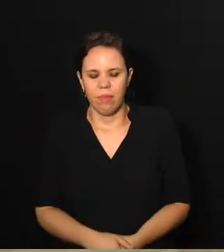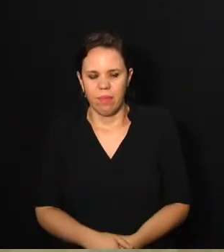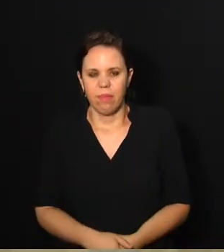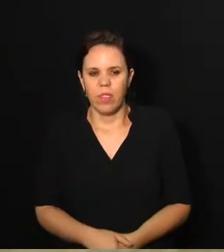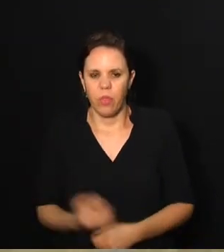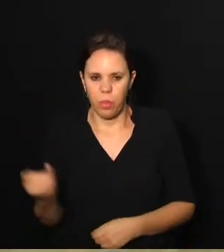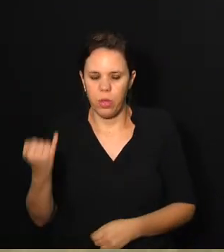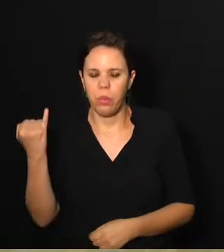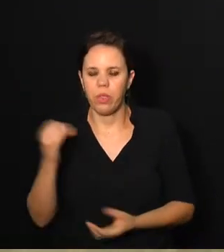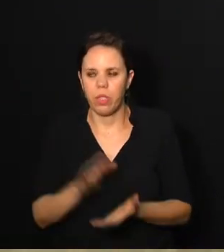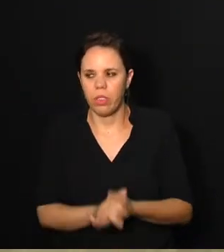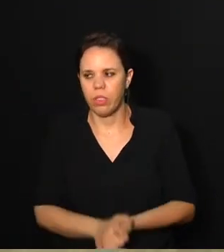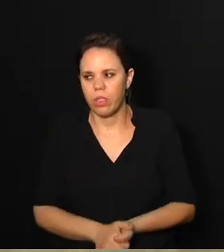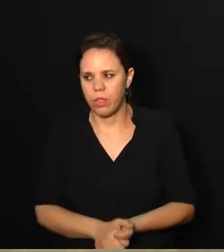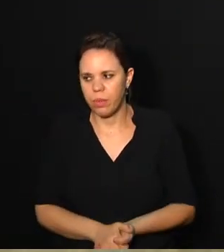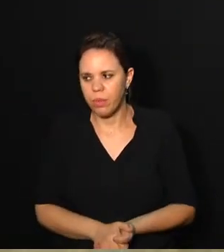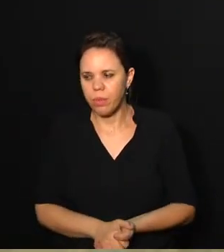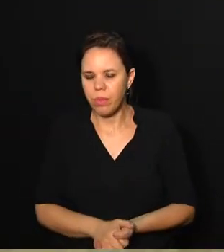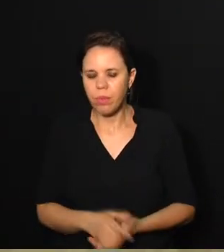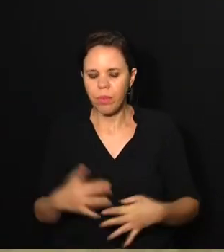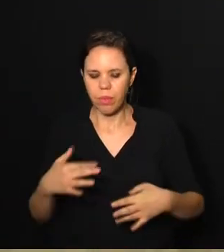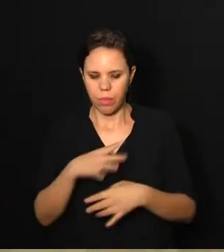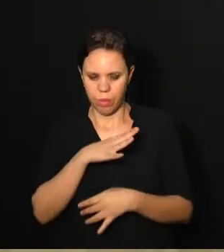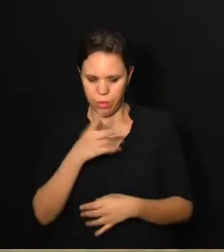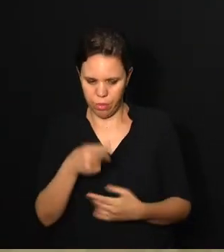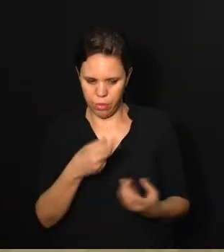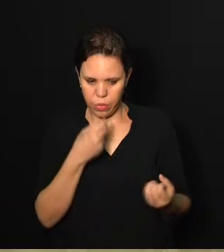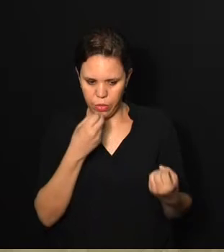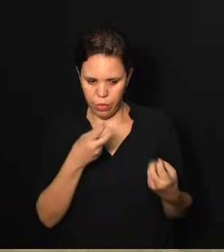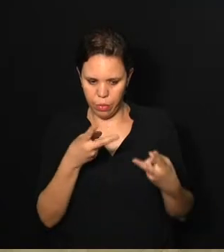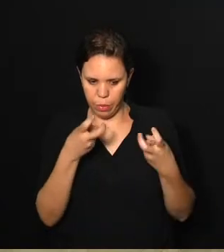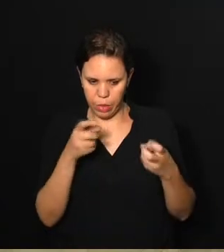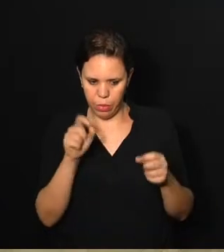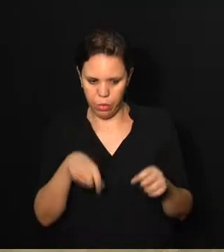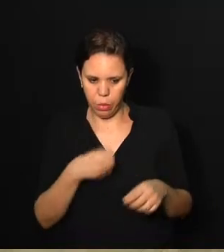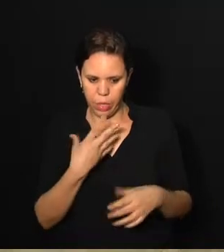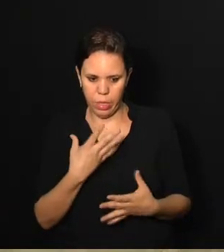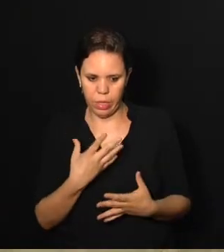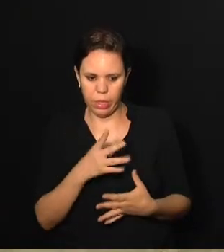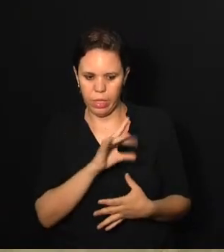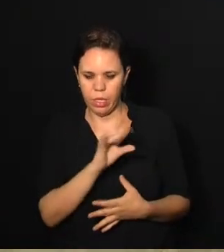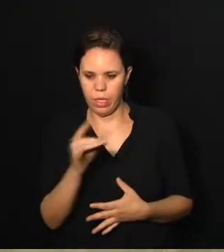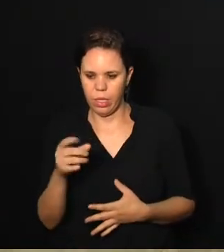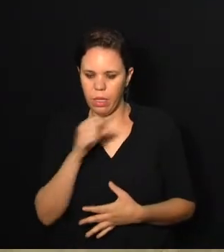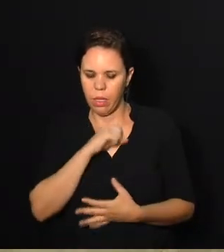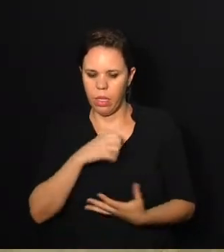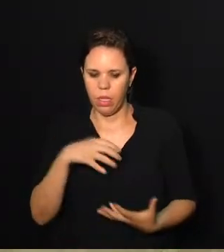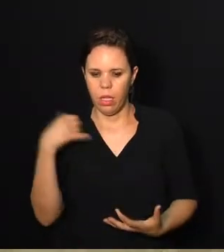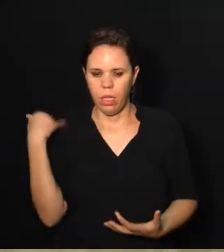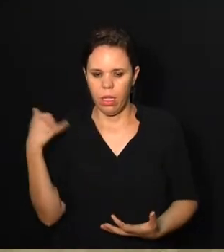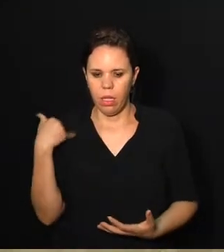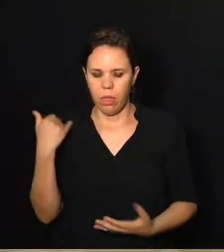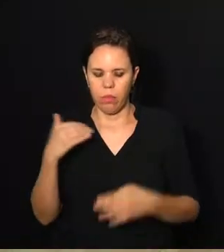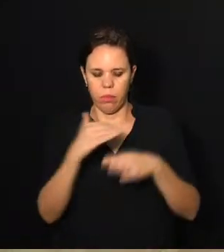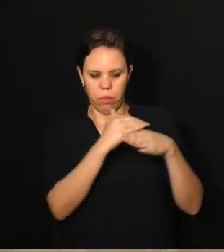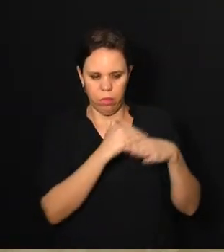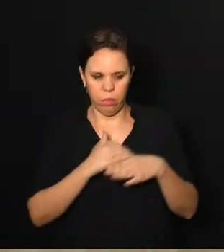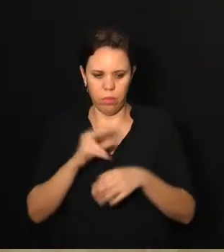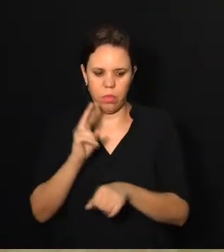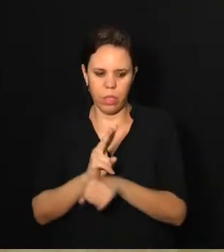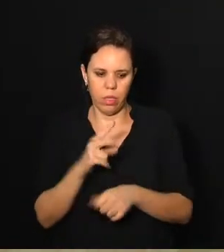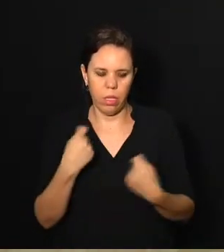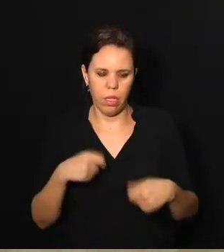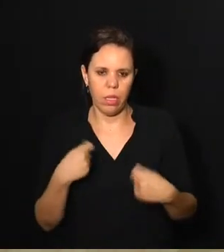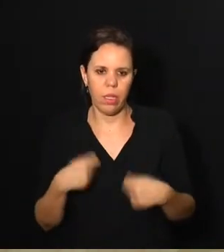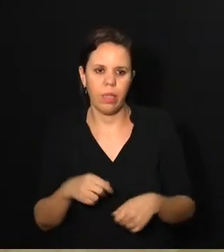muito importante a cidade, assim como você observou bem, saber que cada idoso ele tem um parâmetro de cuidado que ele